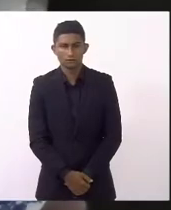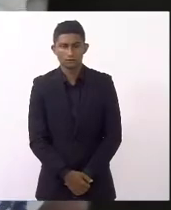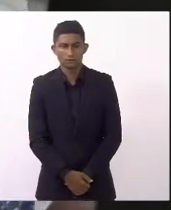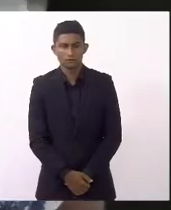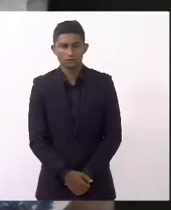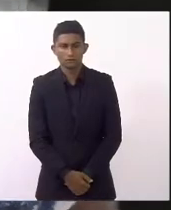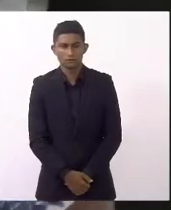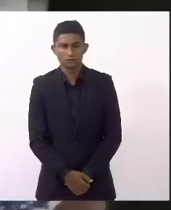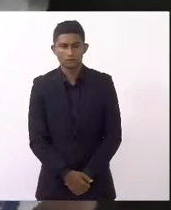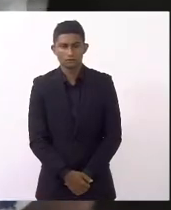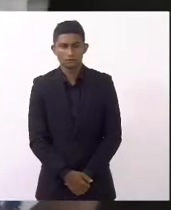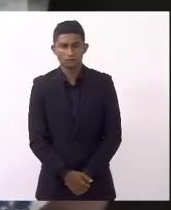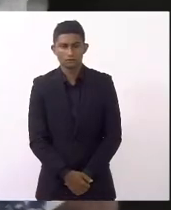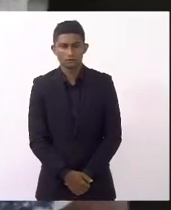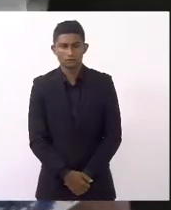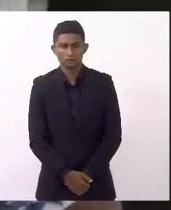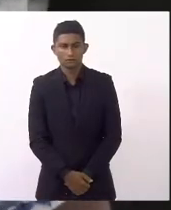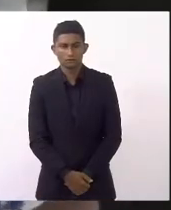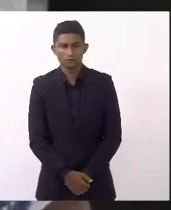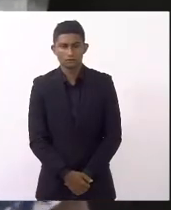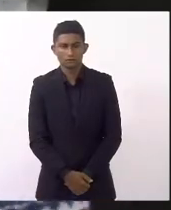E aí